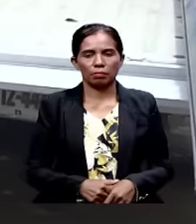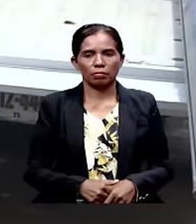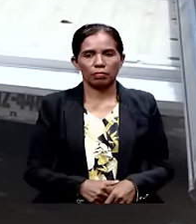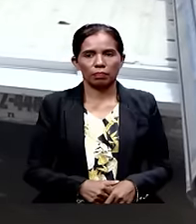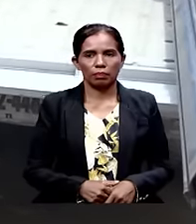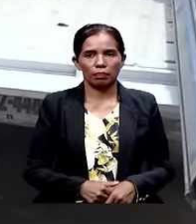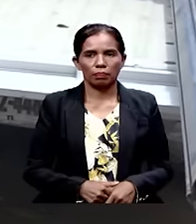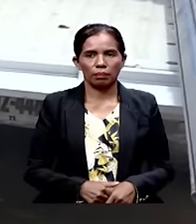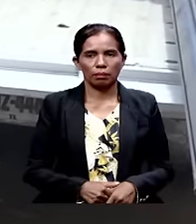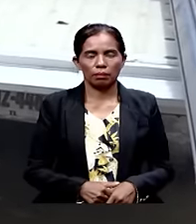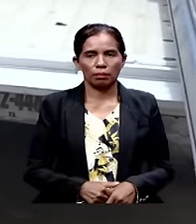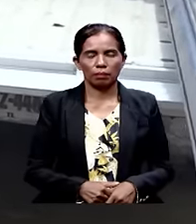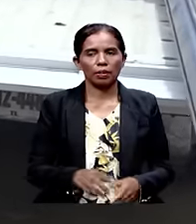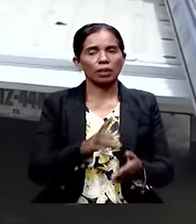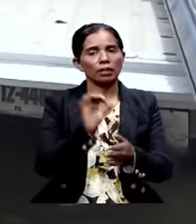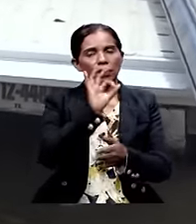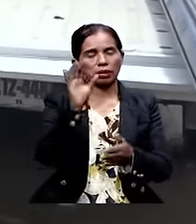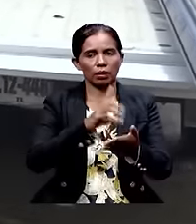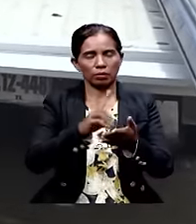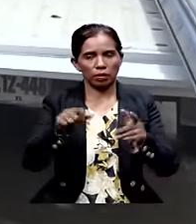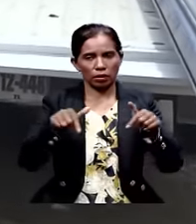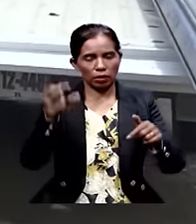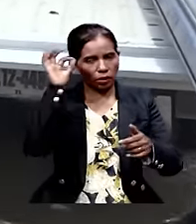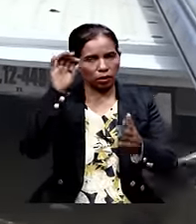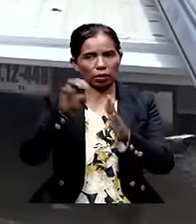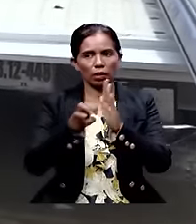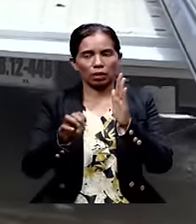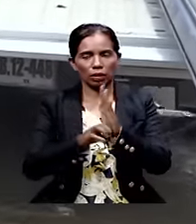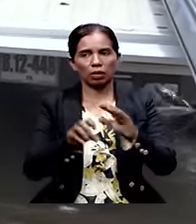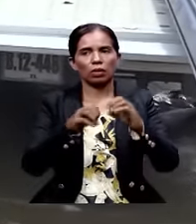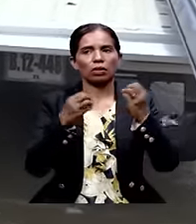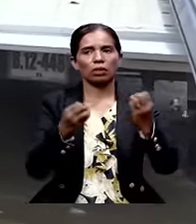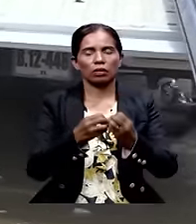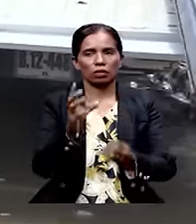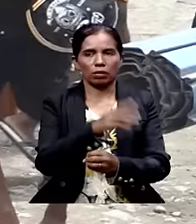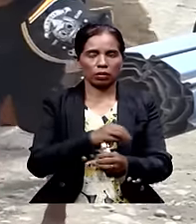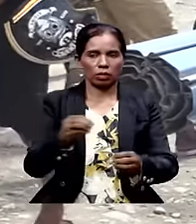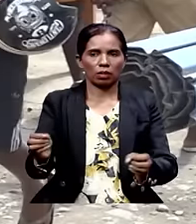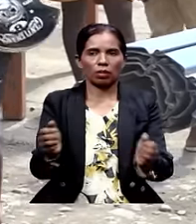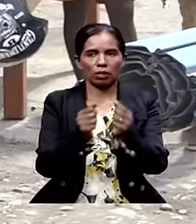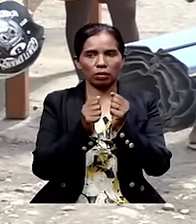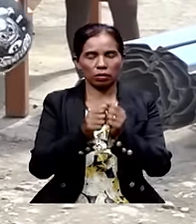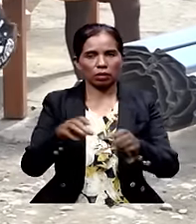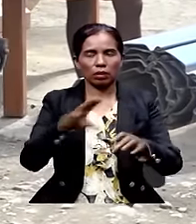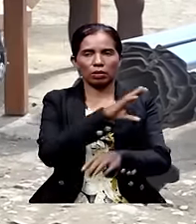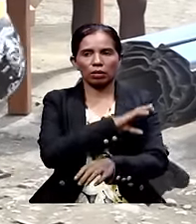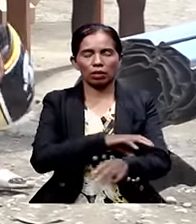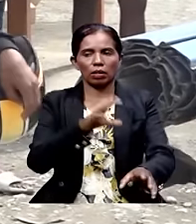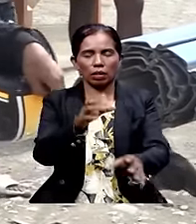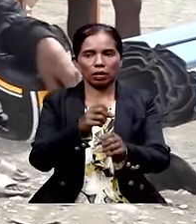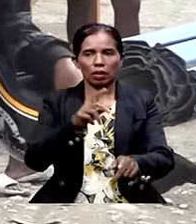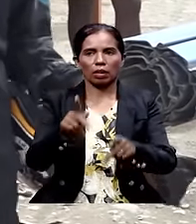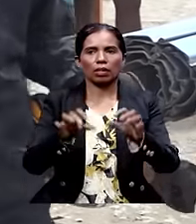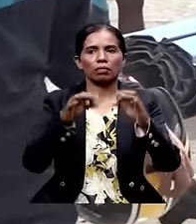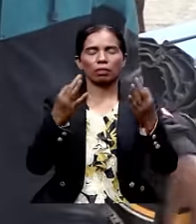E a sexta semana kotuk Secretário de Estado do Assunto Toponímia na Organização Urbana, hamutuk com segurança hasai comunidade uma